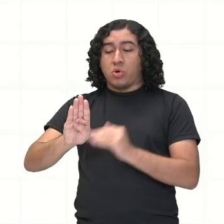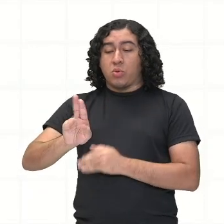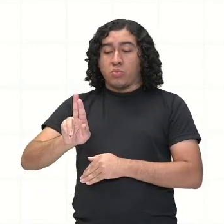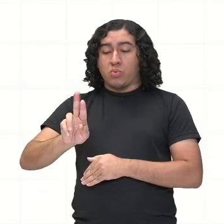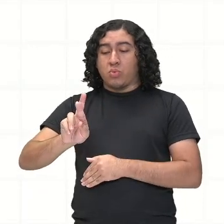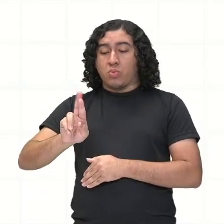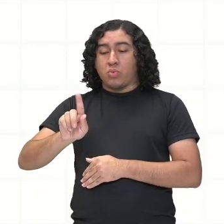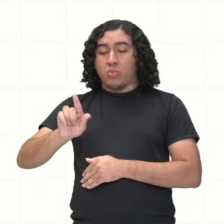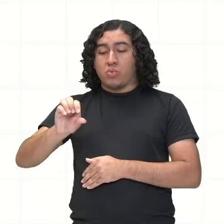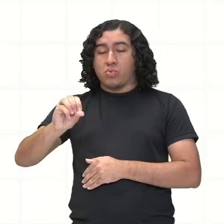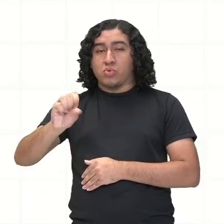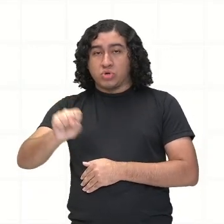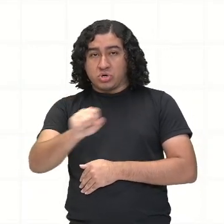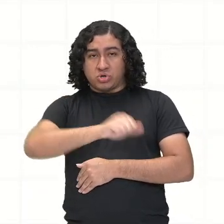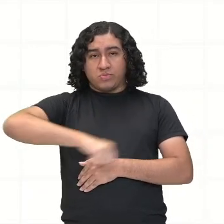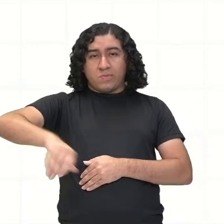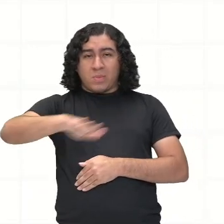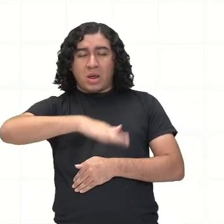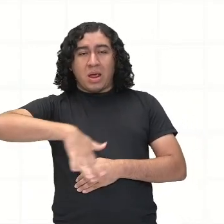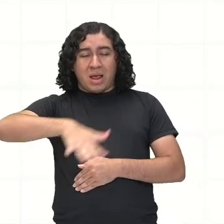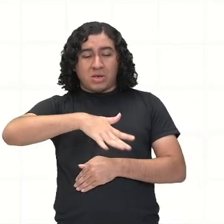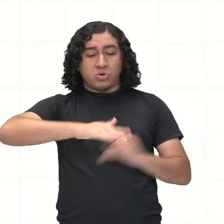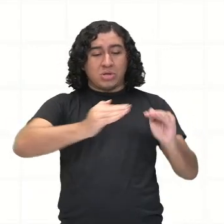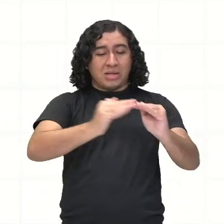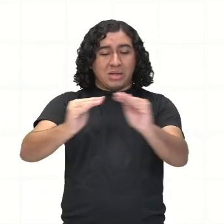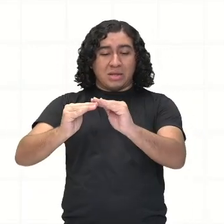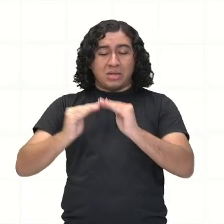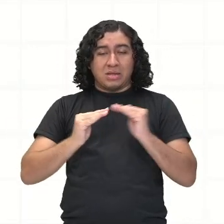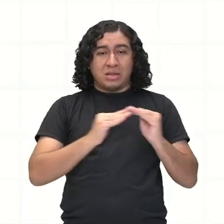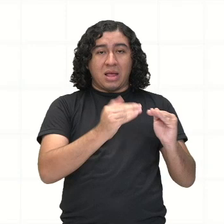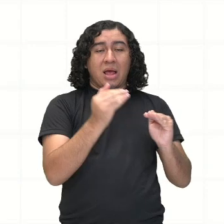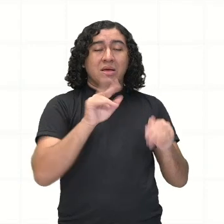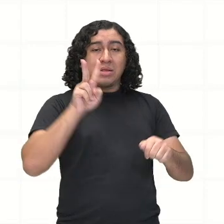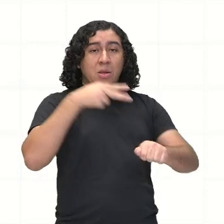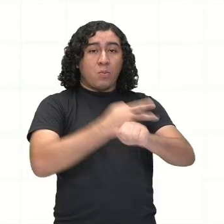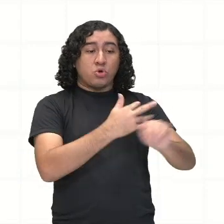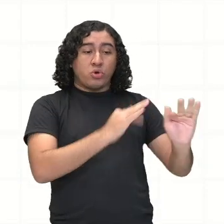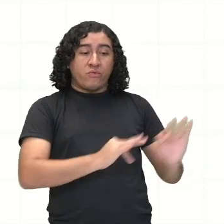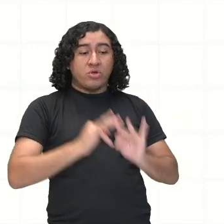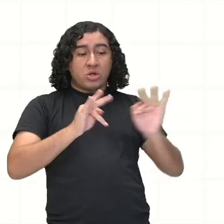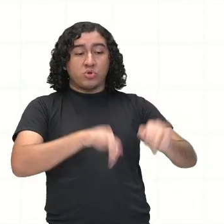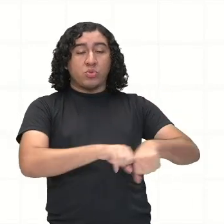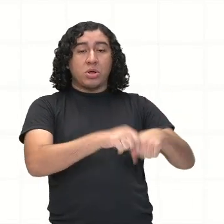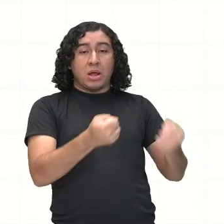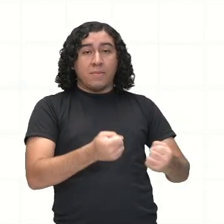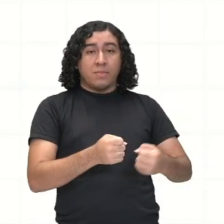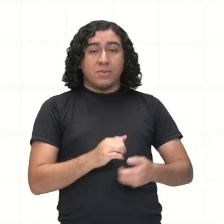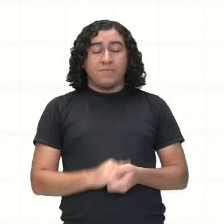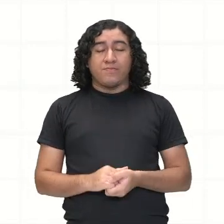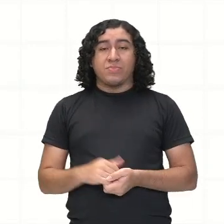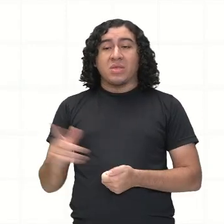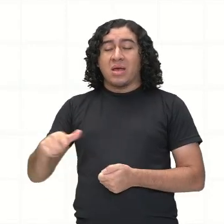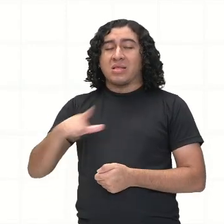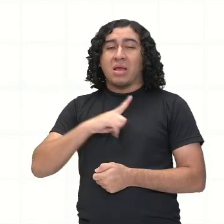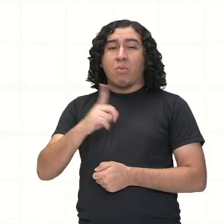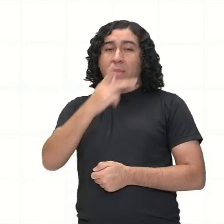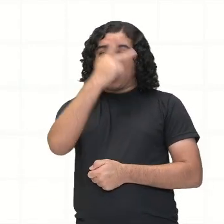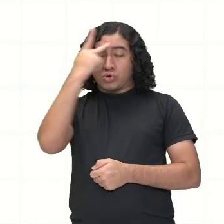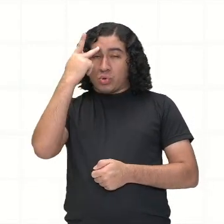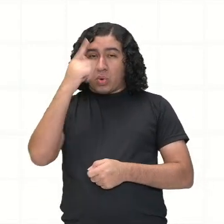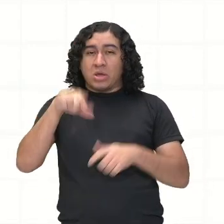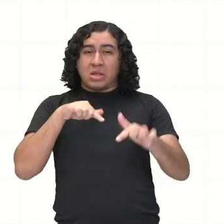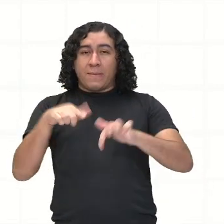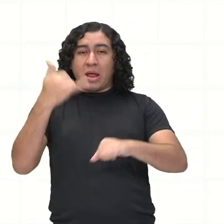urbanos que vão surgir com a queda do feudalismo. Então, esse artesão que está representando aqui um ferreiro, ele